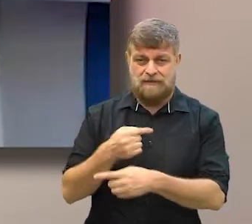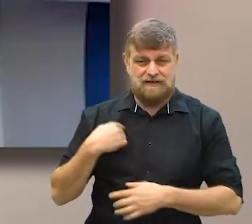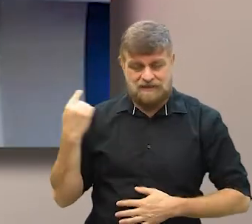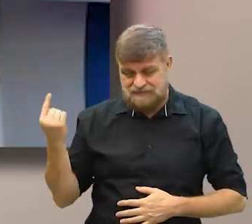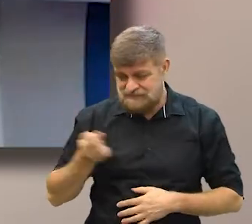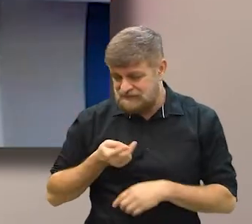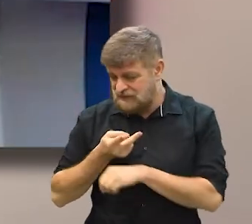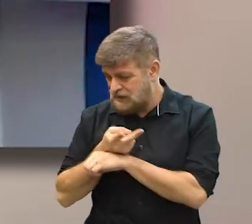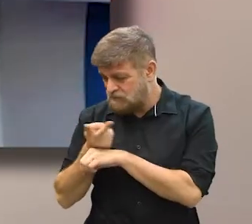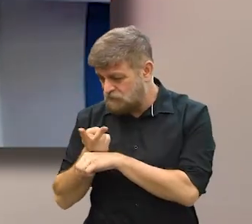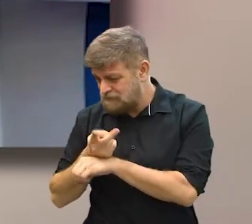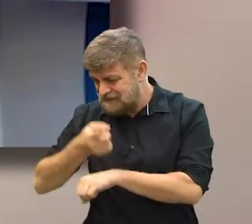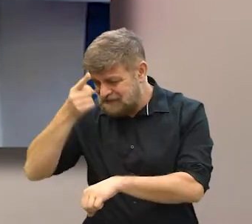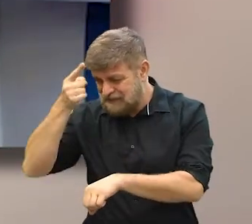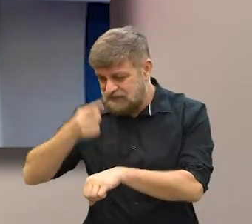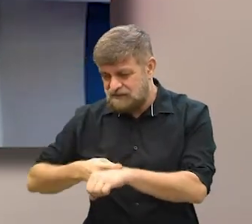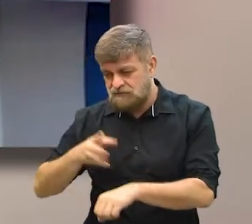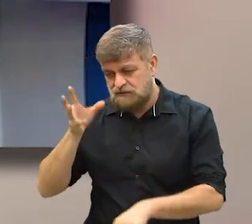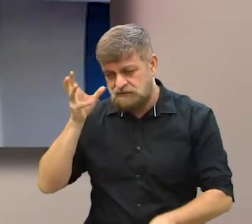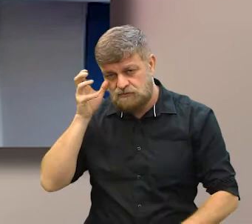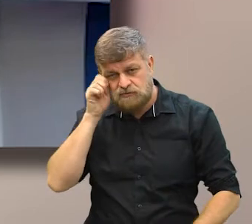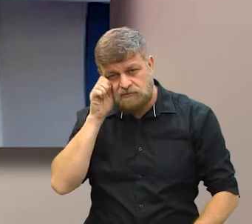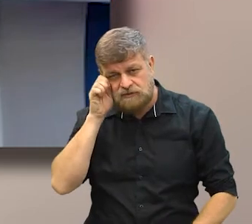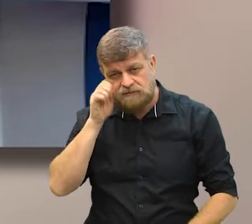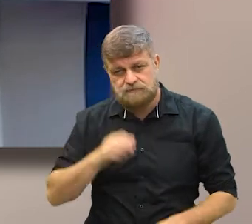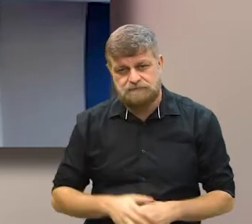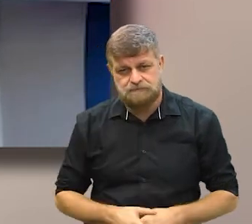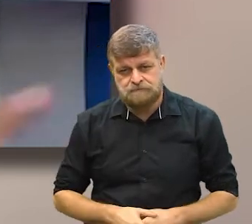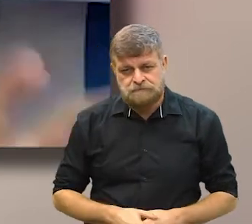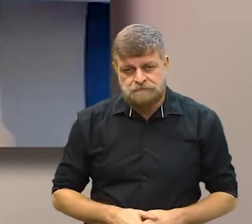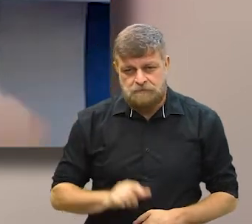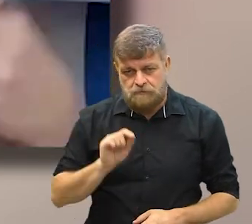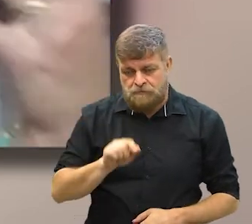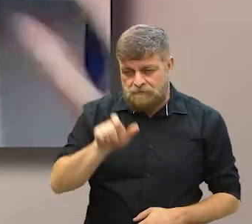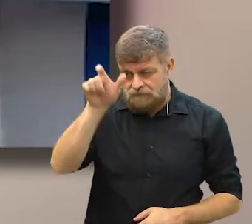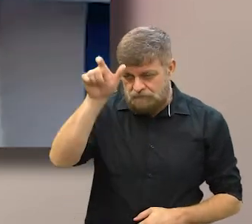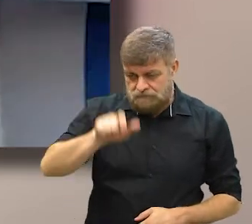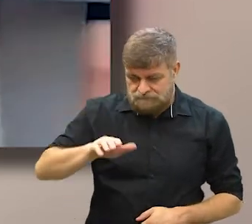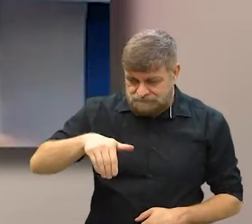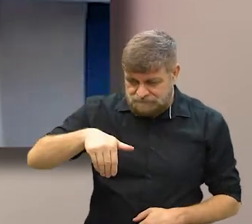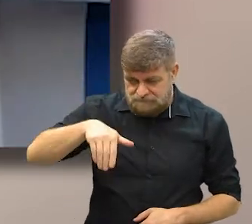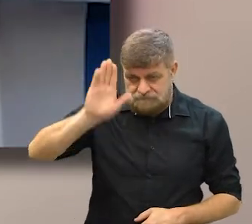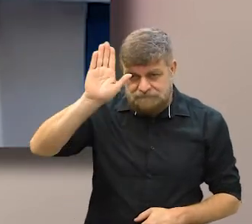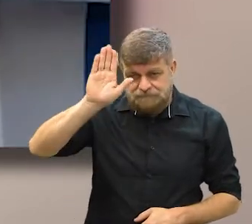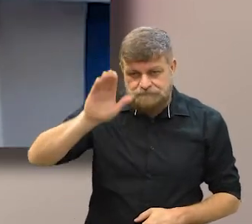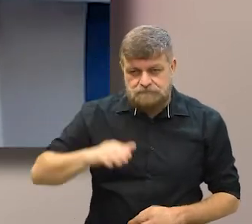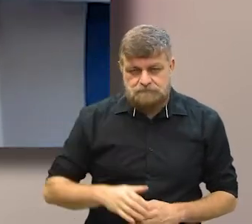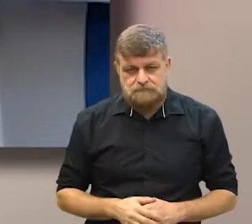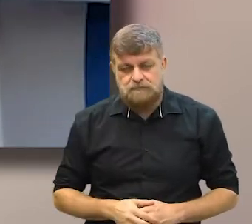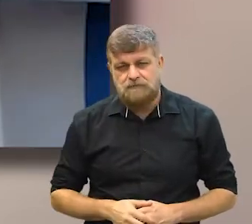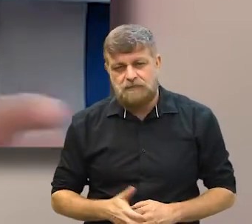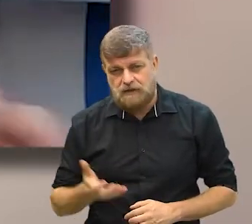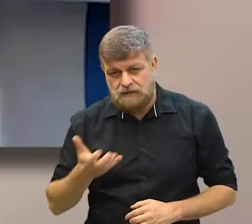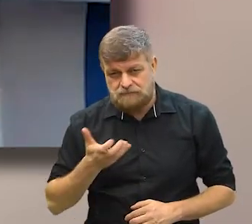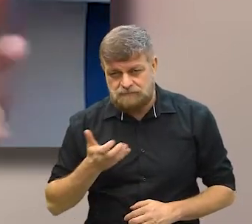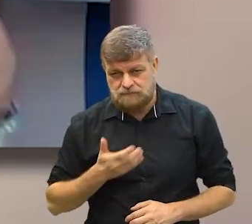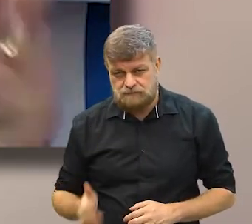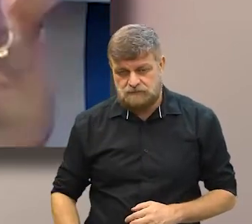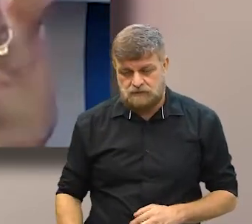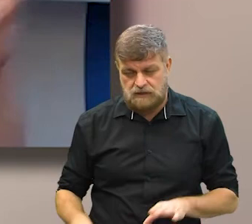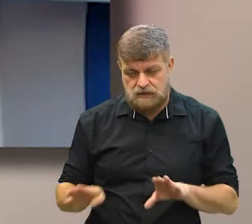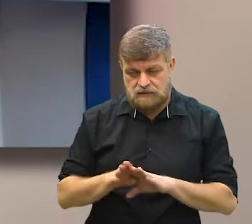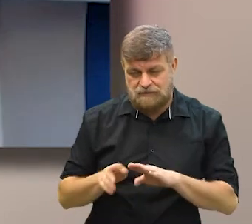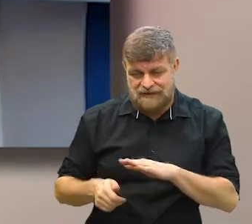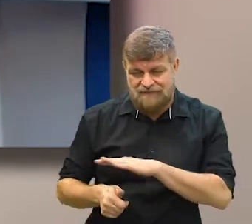que você está buscando na sua hora de dormir. E para quem quer ir além e investir